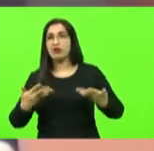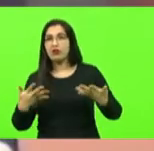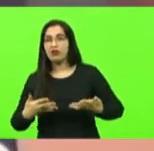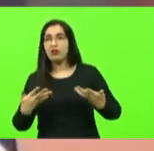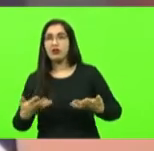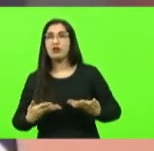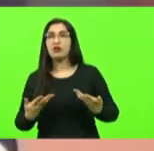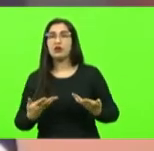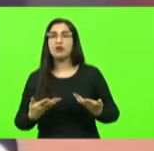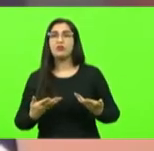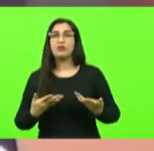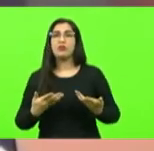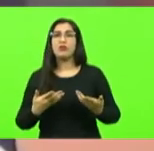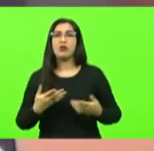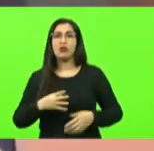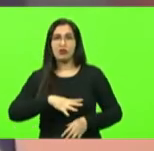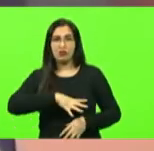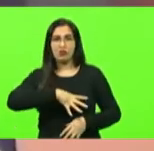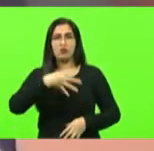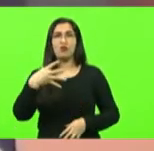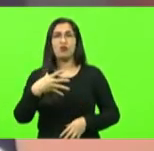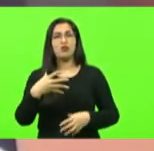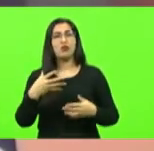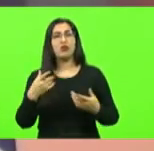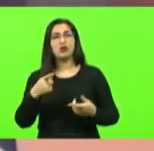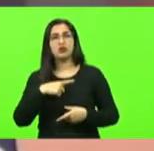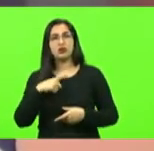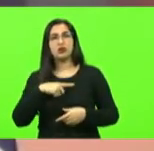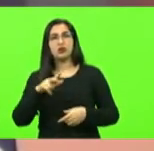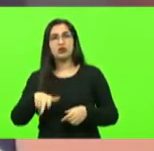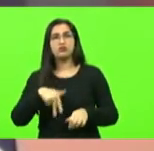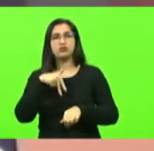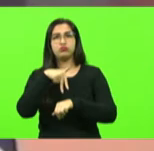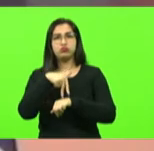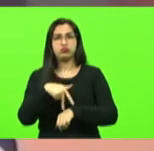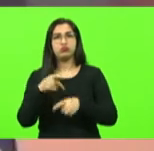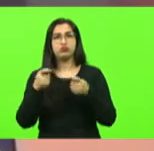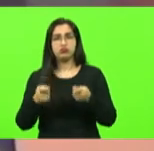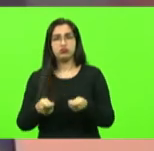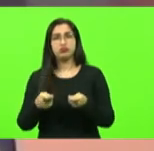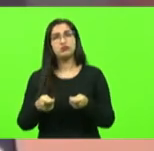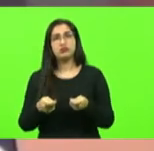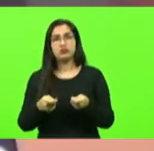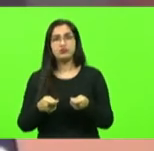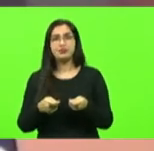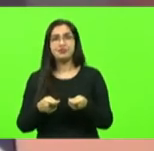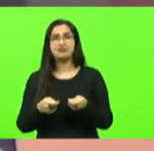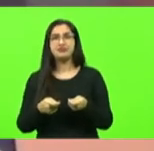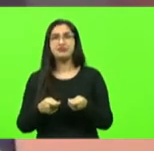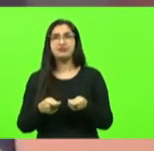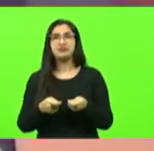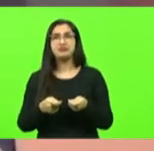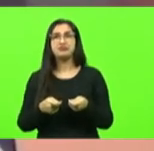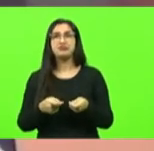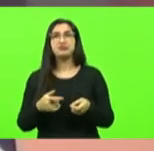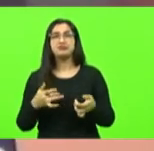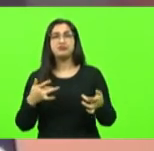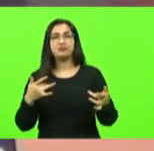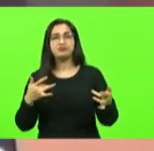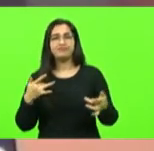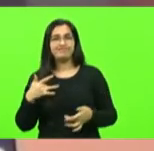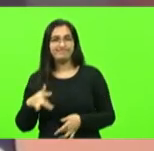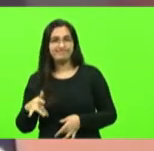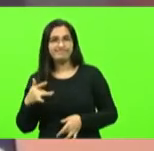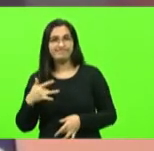tem coragem de se colocar nas horas mais difíceis, mais doloridas.